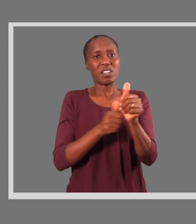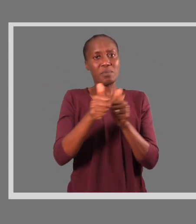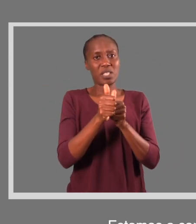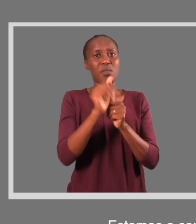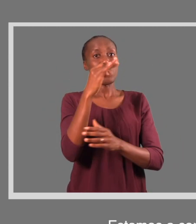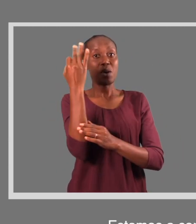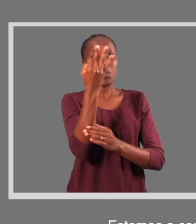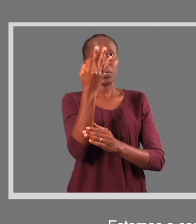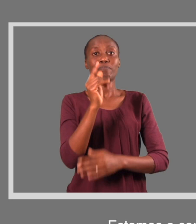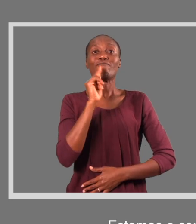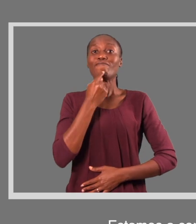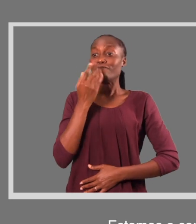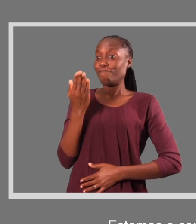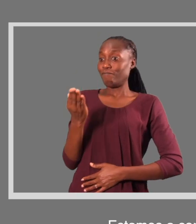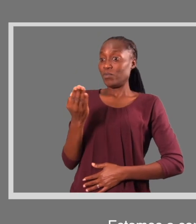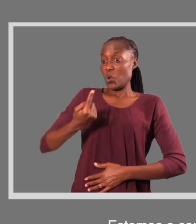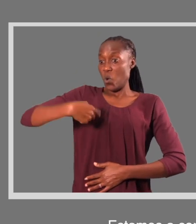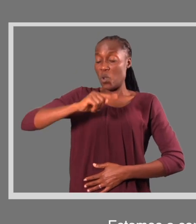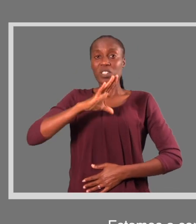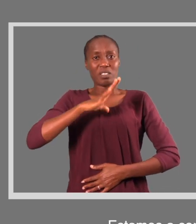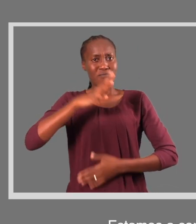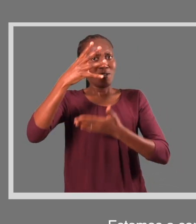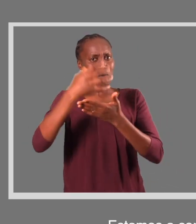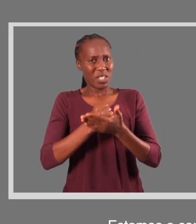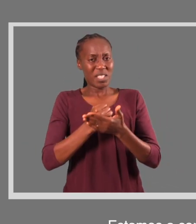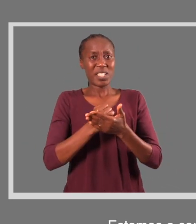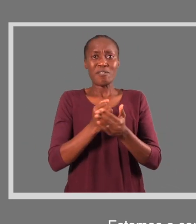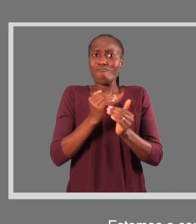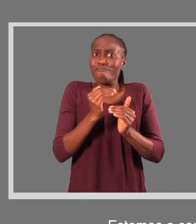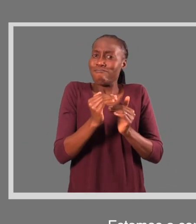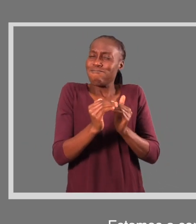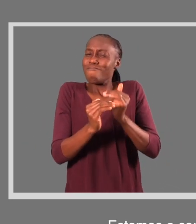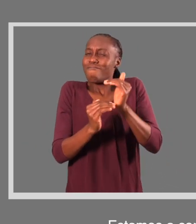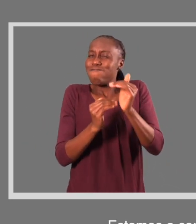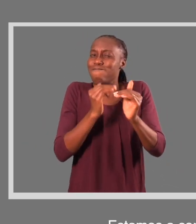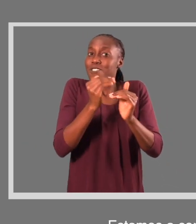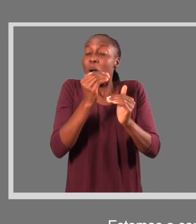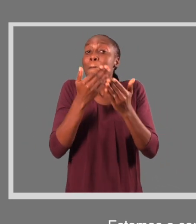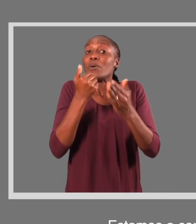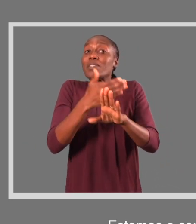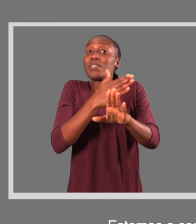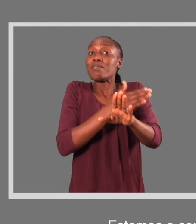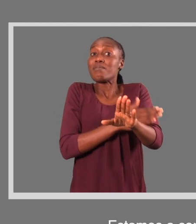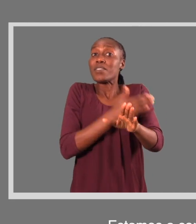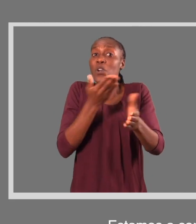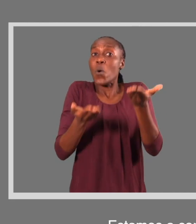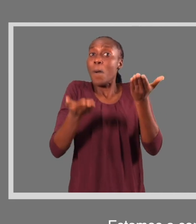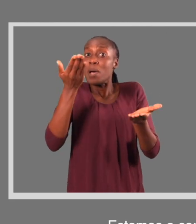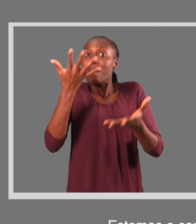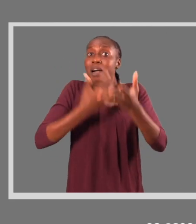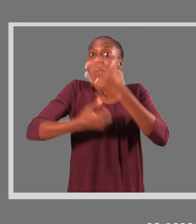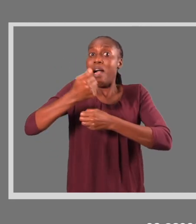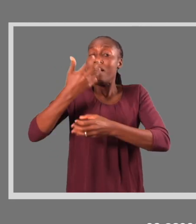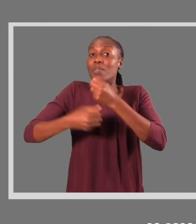FAMOD? Bom, nós estamos a conseguir de forma gradual, porque se compararmos com alguns anos atrás,